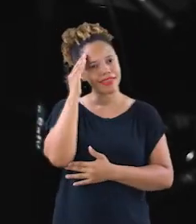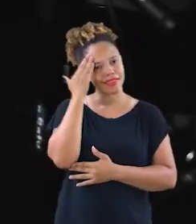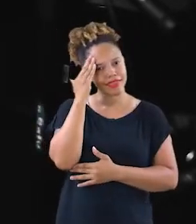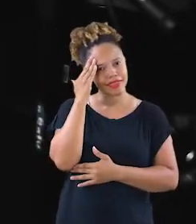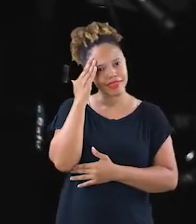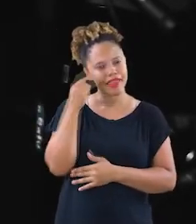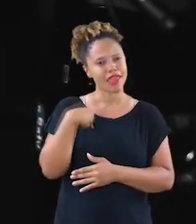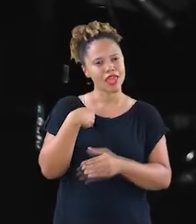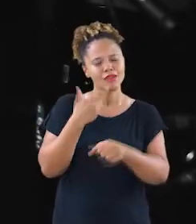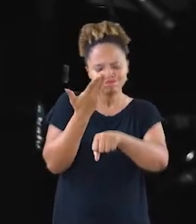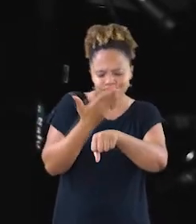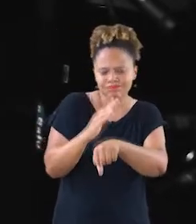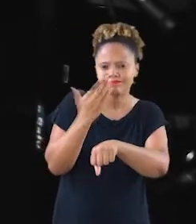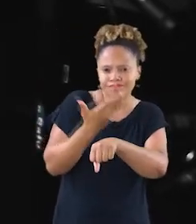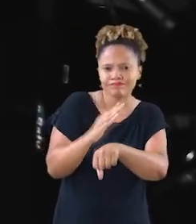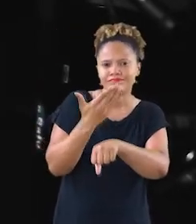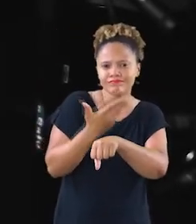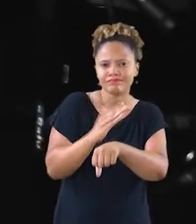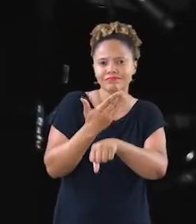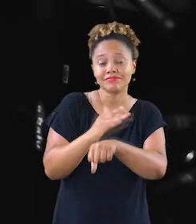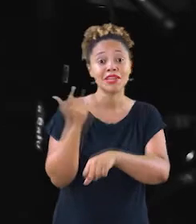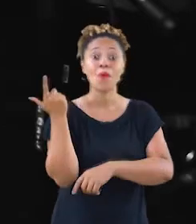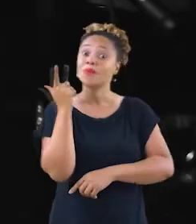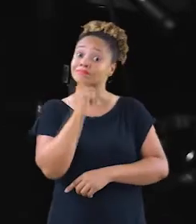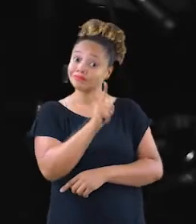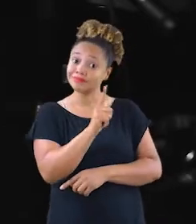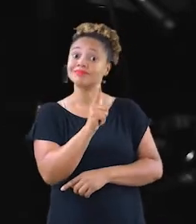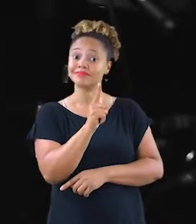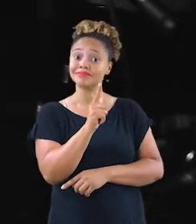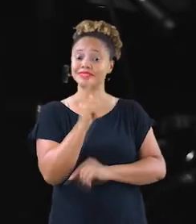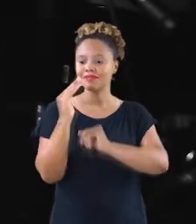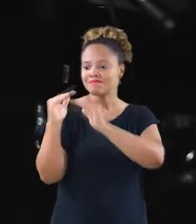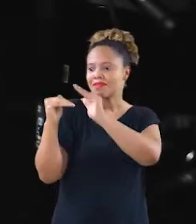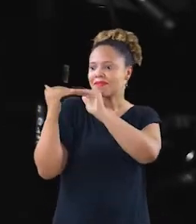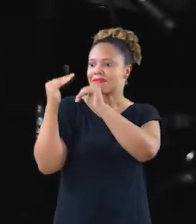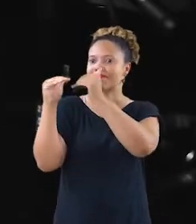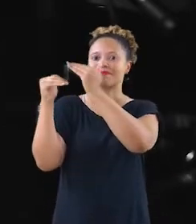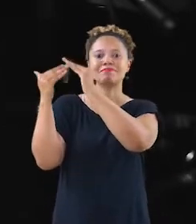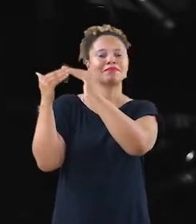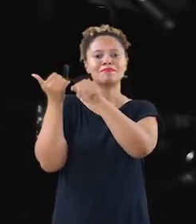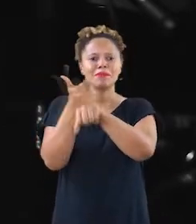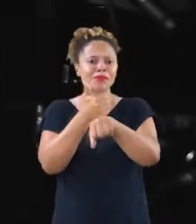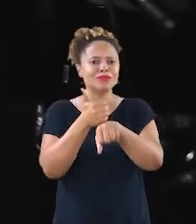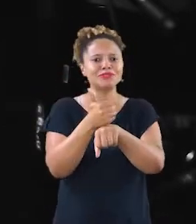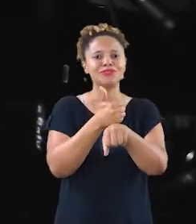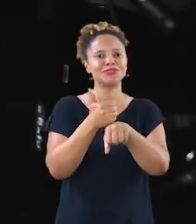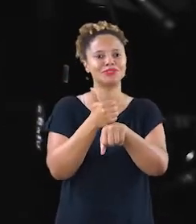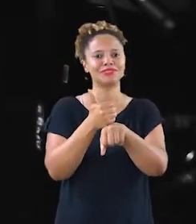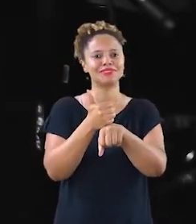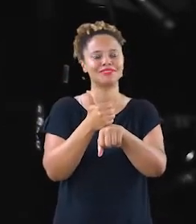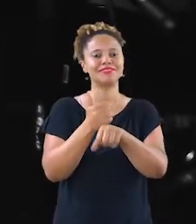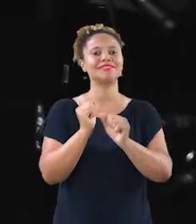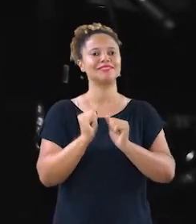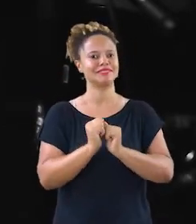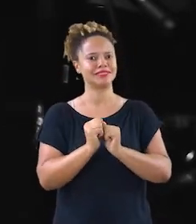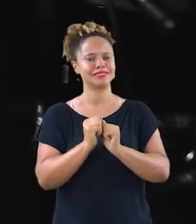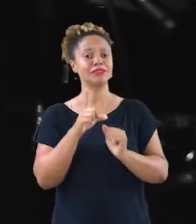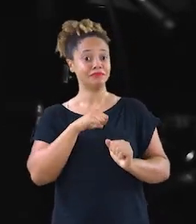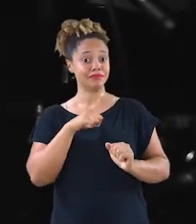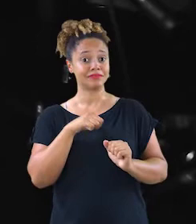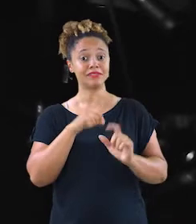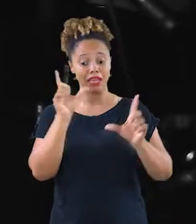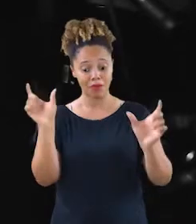fazendo e mostrando, eu comecei a perceber que aquelas composições tinham muito a